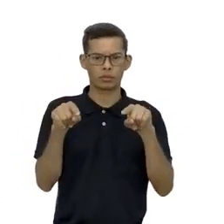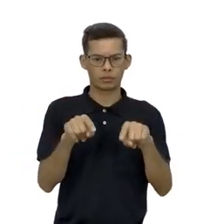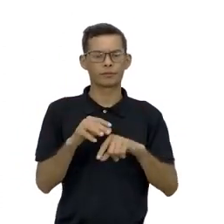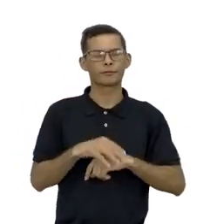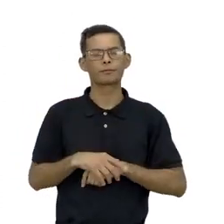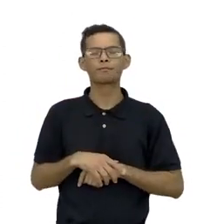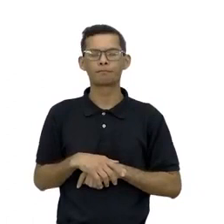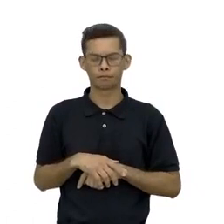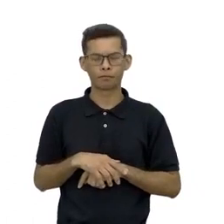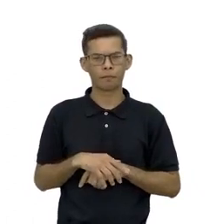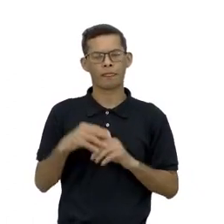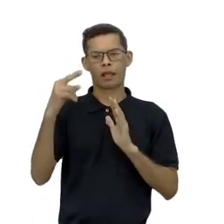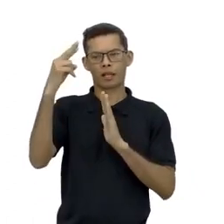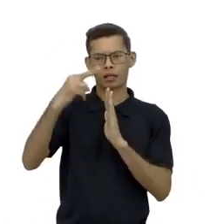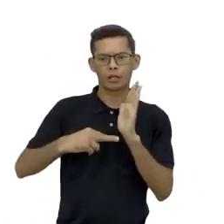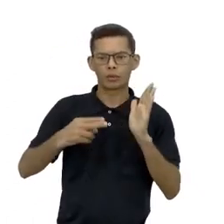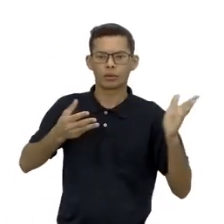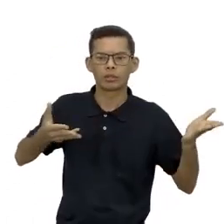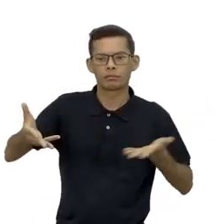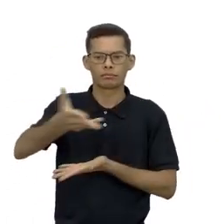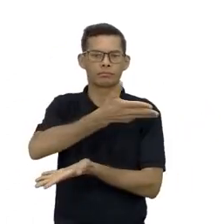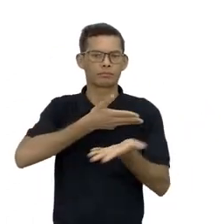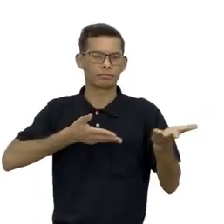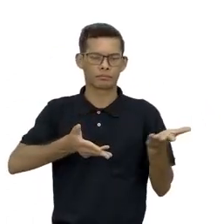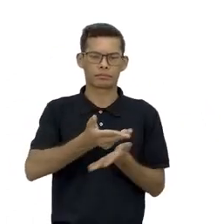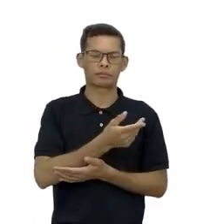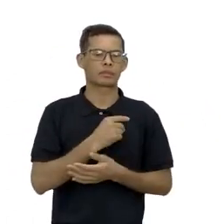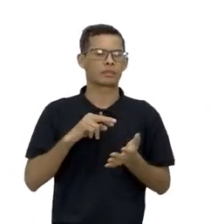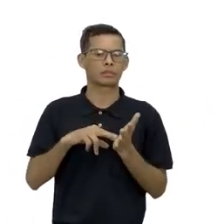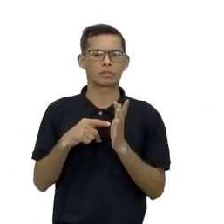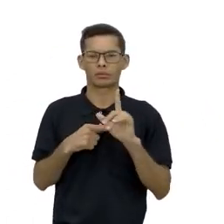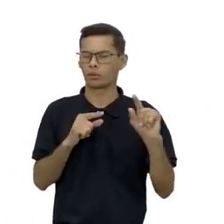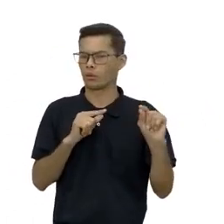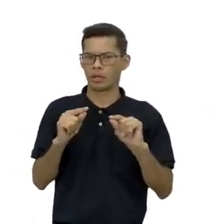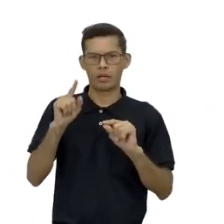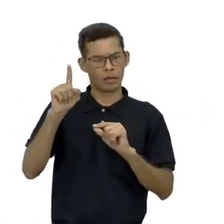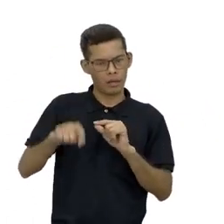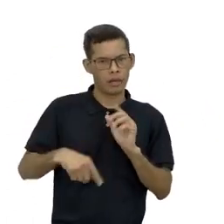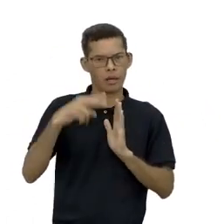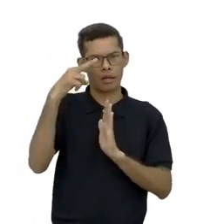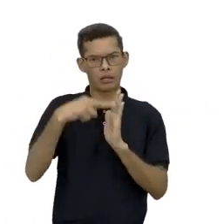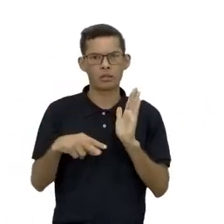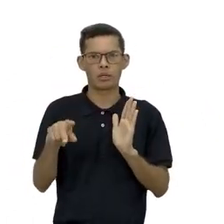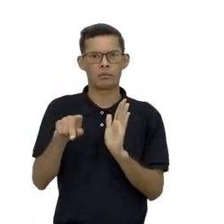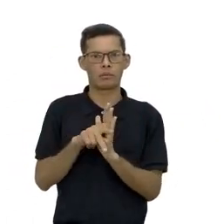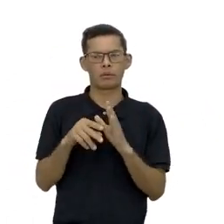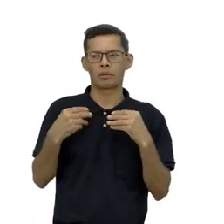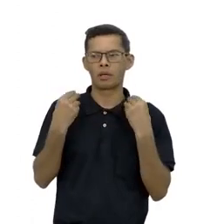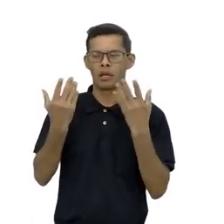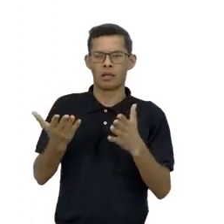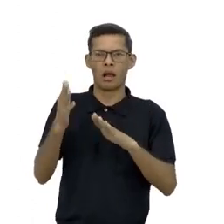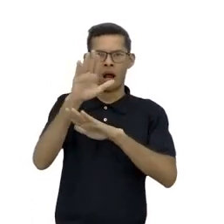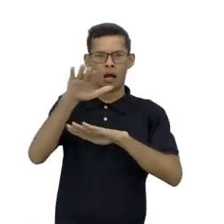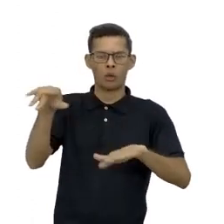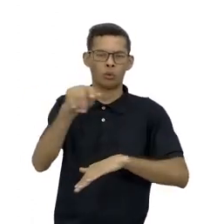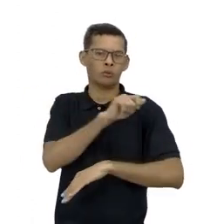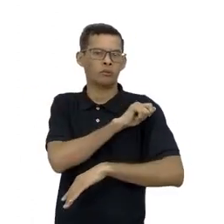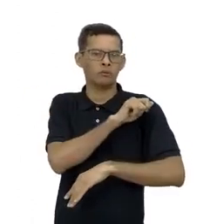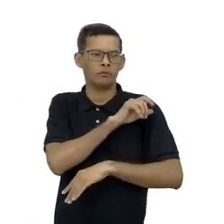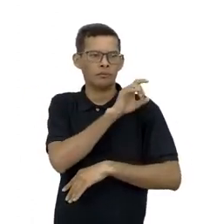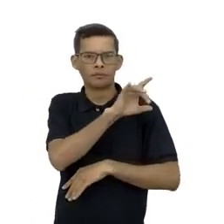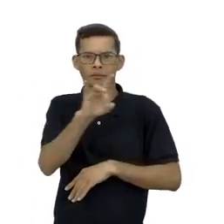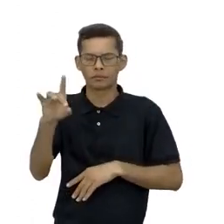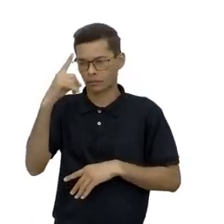Bem, a leitura colaborativa é aquela que mobiliza nos estudantes